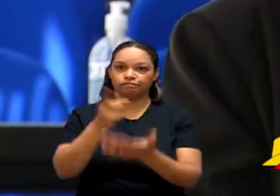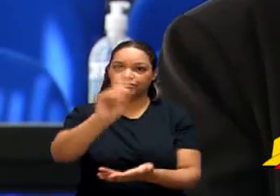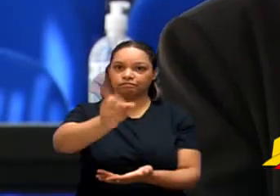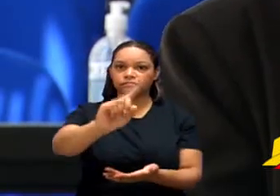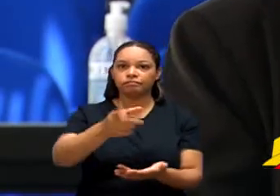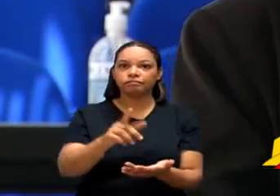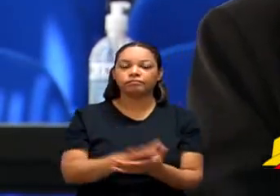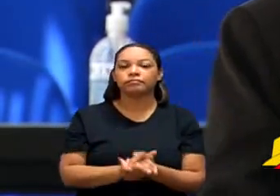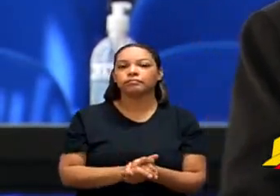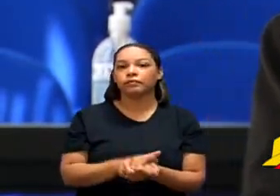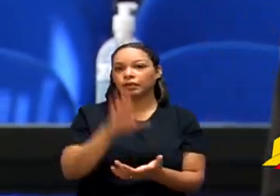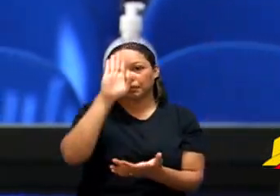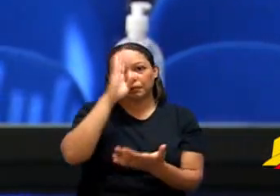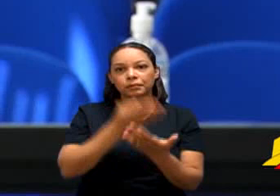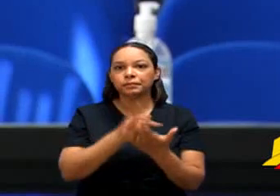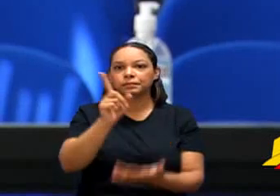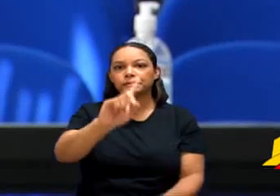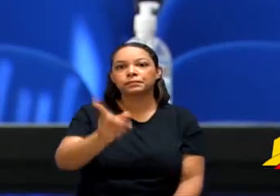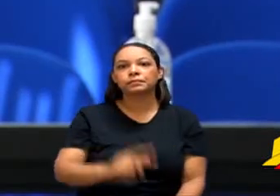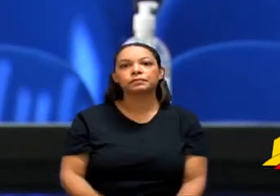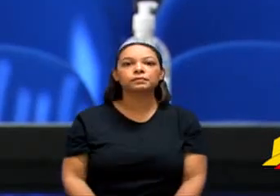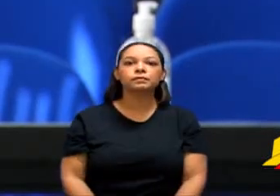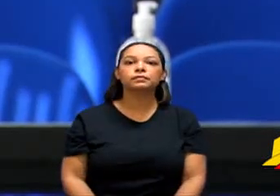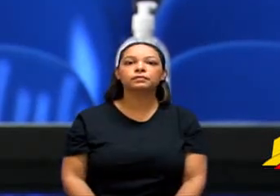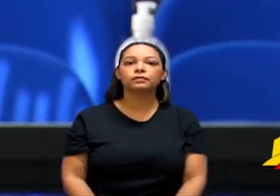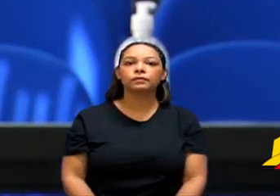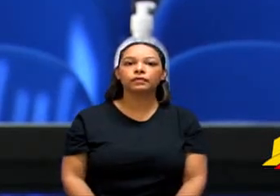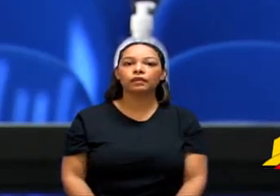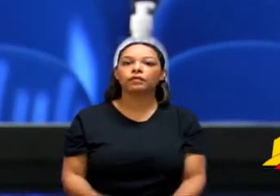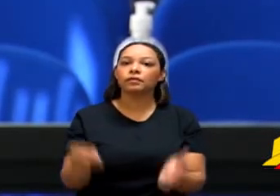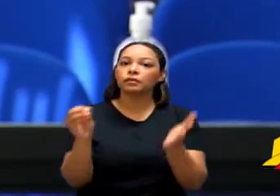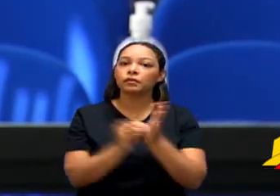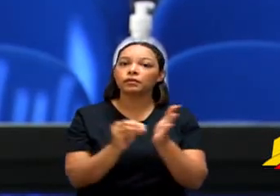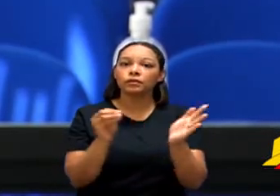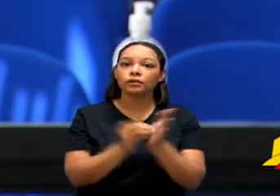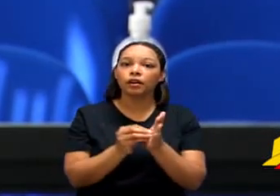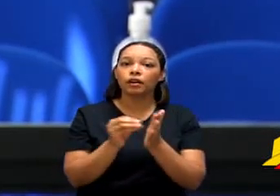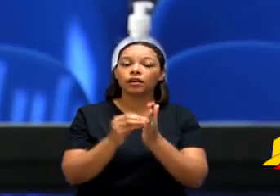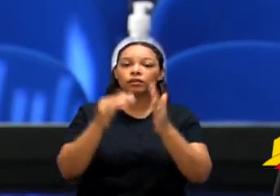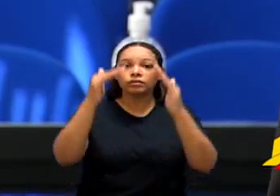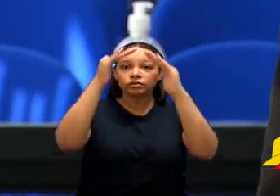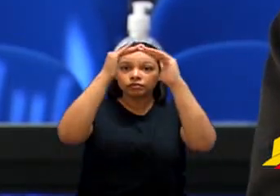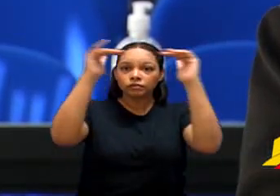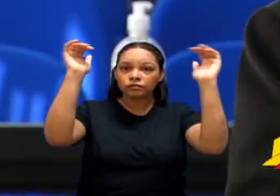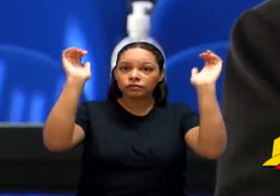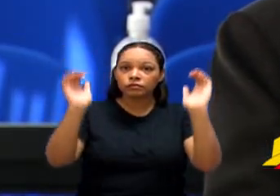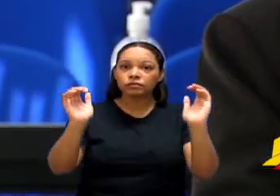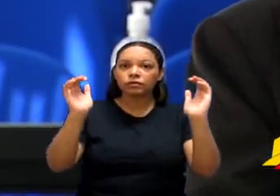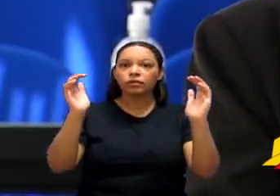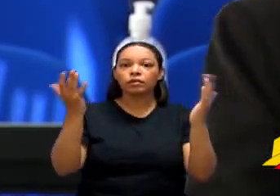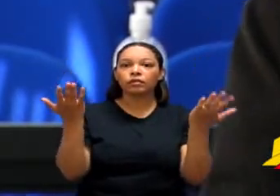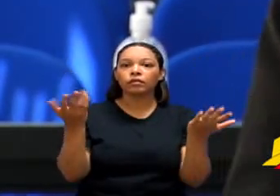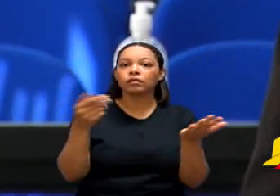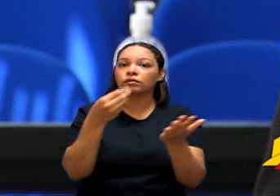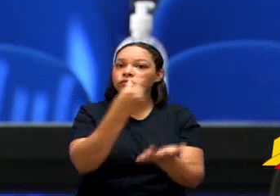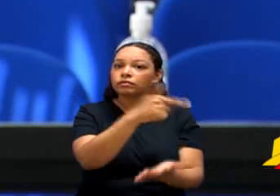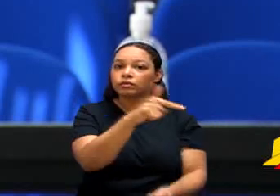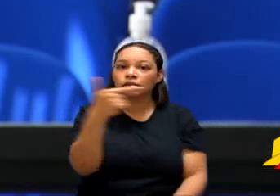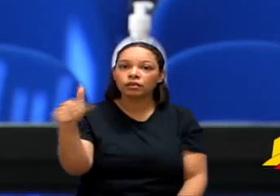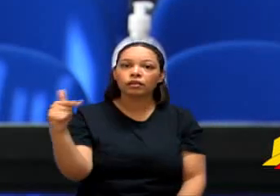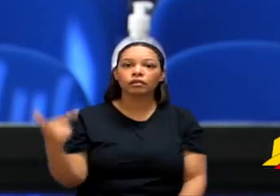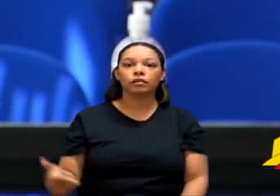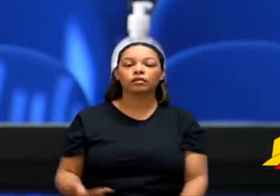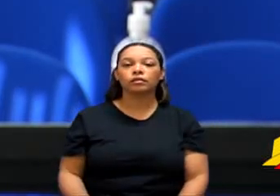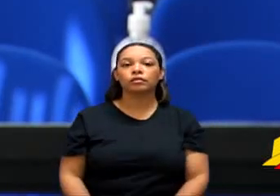que traz problemas, assim como a falta de cobertura nos pontos de ônibus. Sim. Hoje, na cidade, não só na rodovia, que o